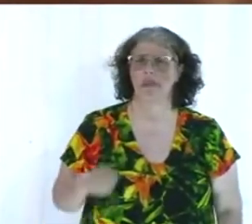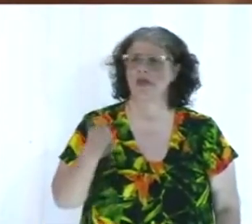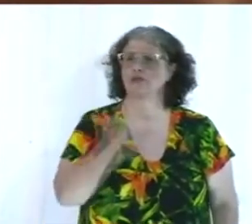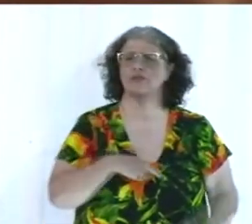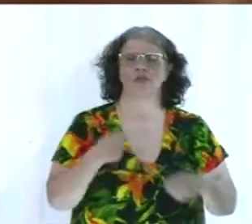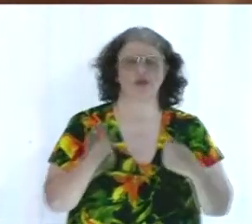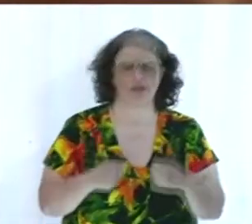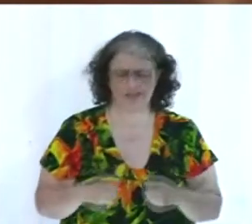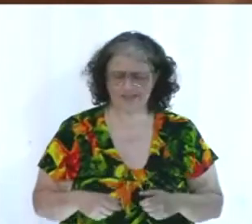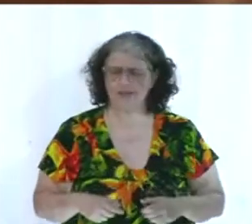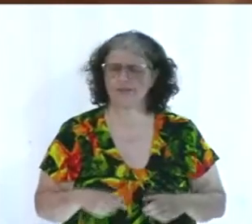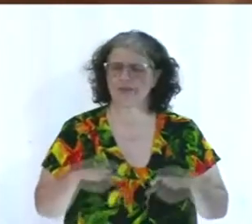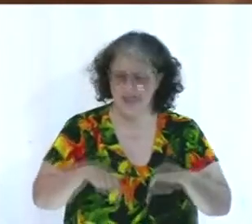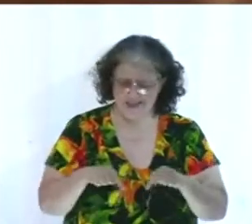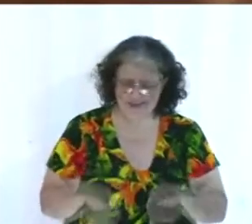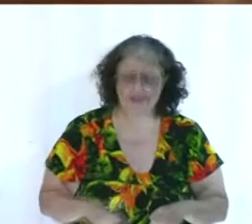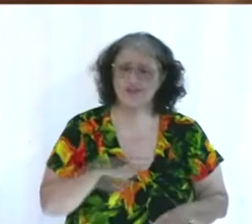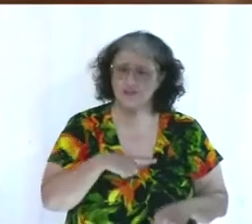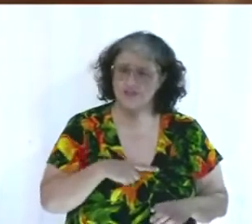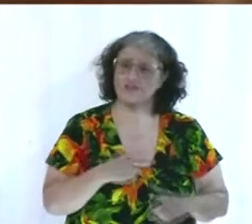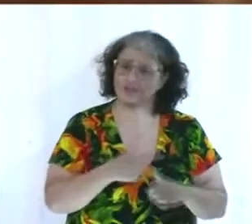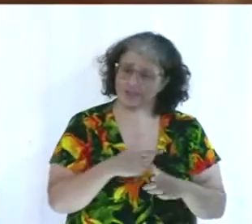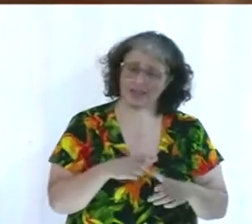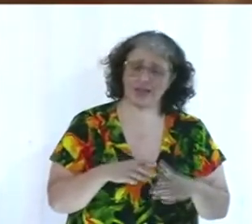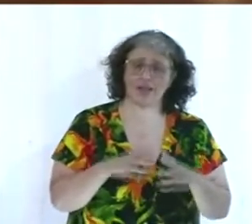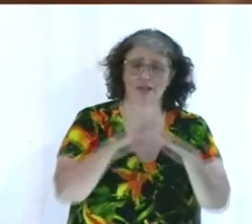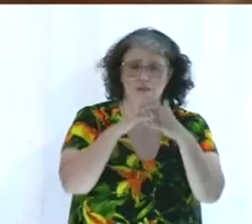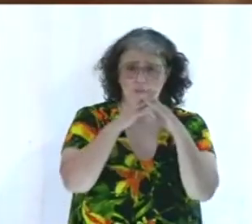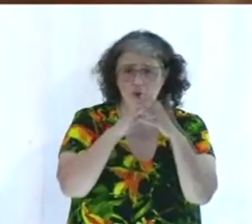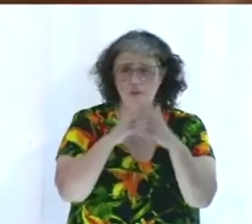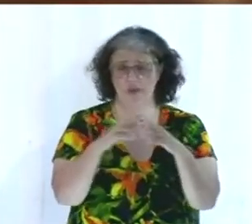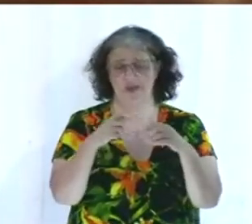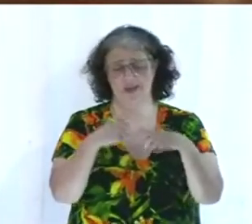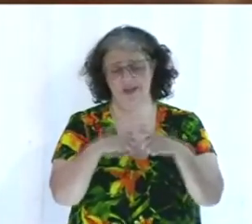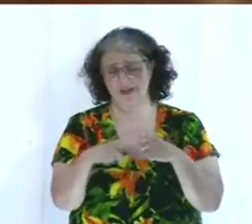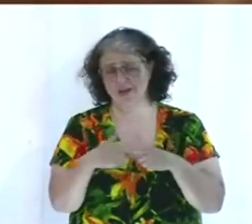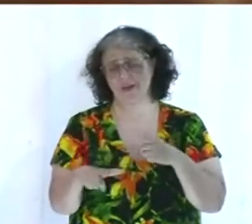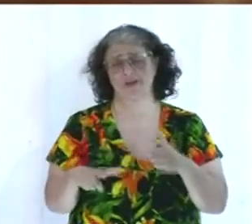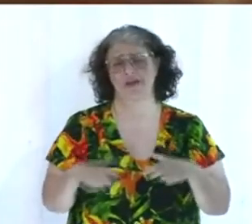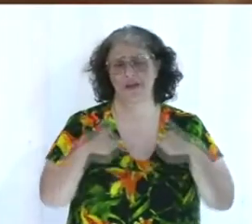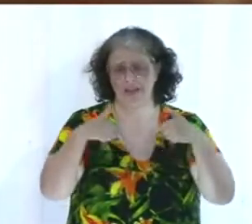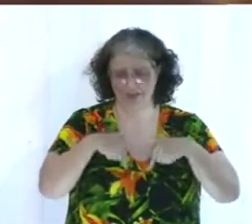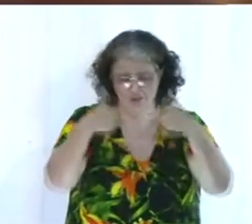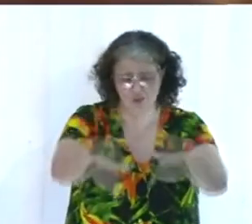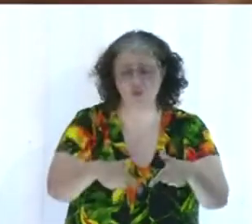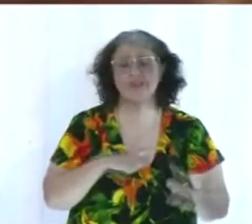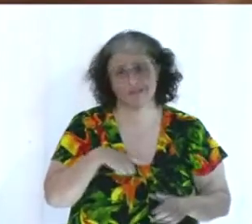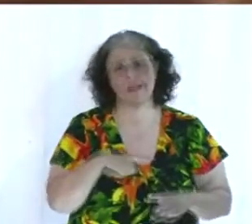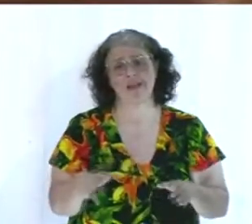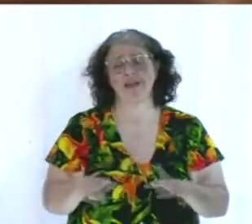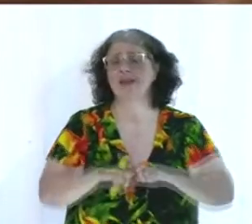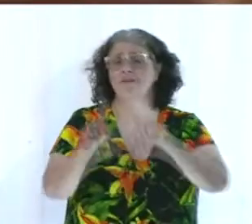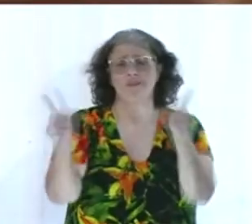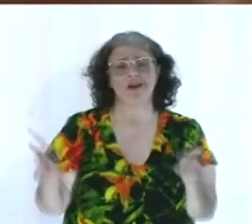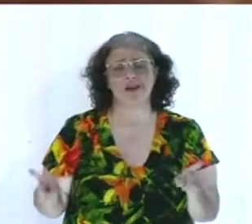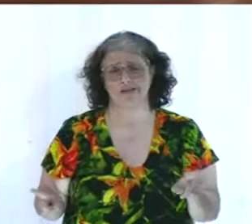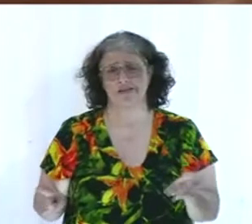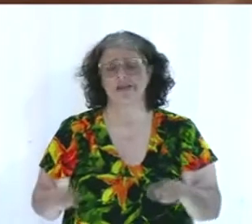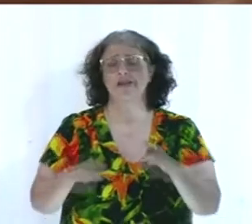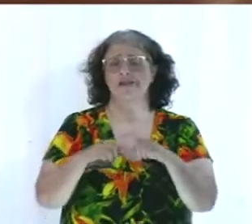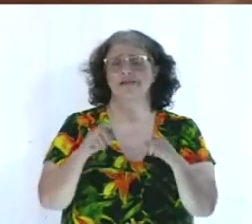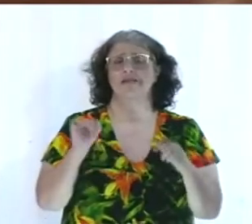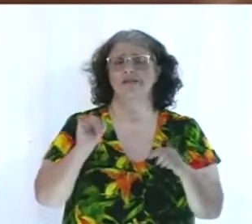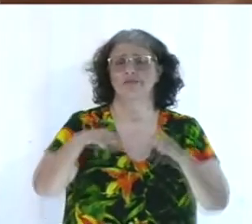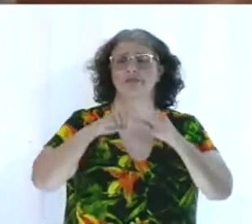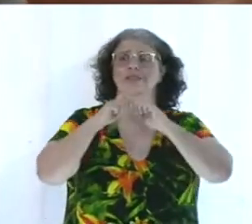calar, porque se a igreja se calar, se a igreja do Senhor Jesus fechar a boca e não pregar o Evangelho, os falsos profetas já estão pregando